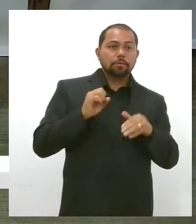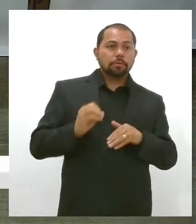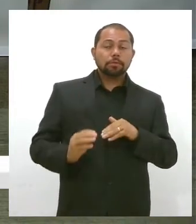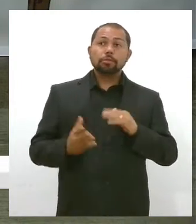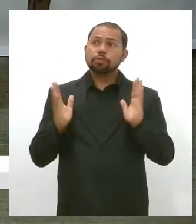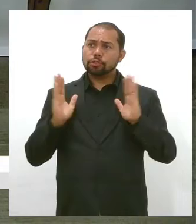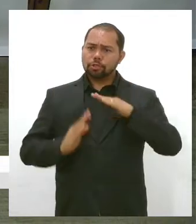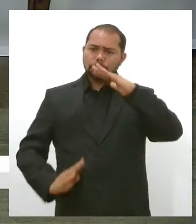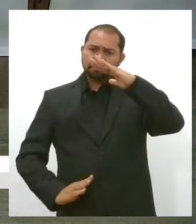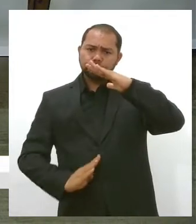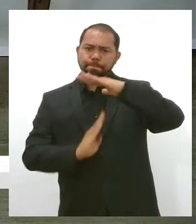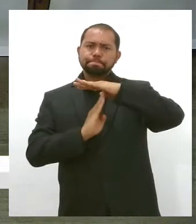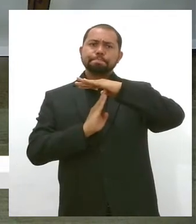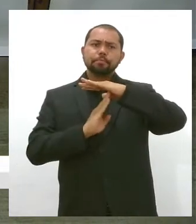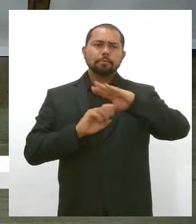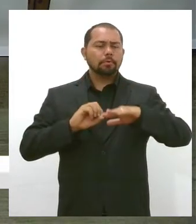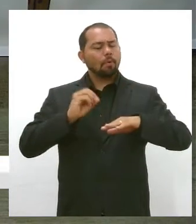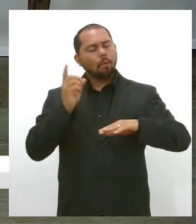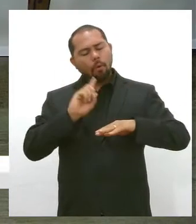ou não.